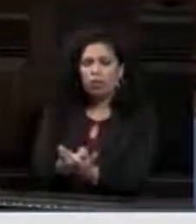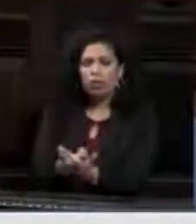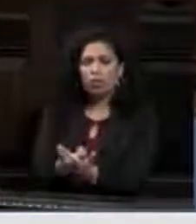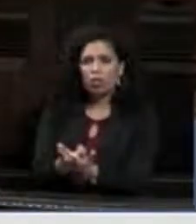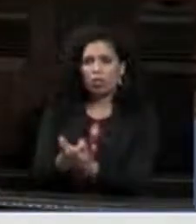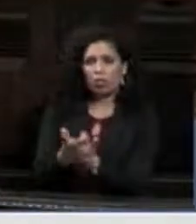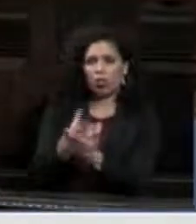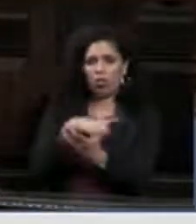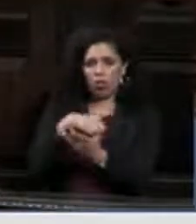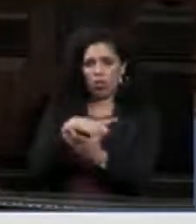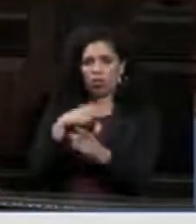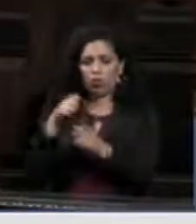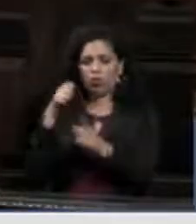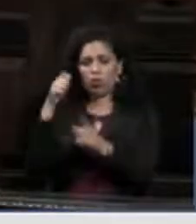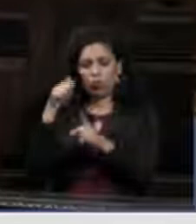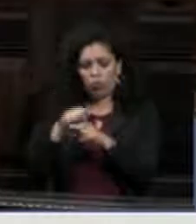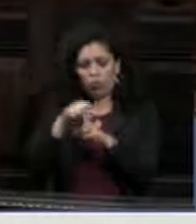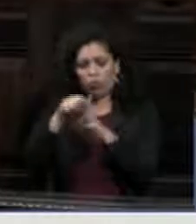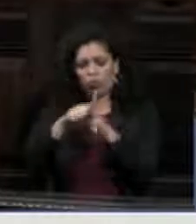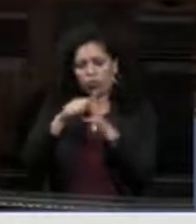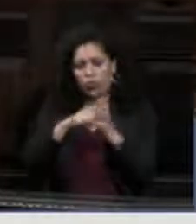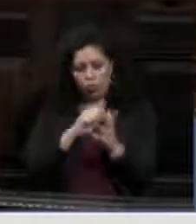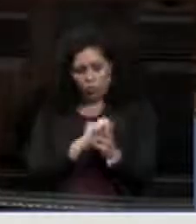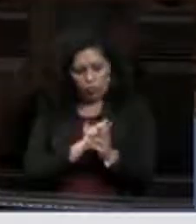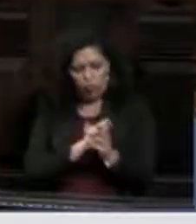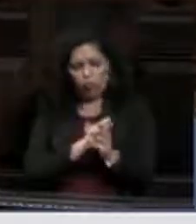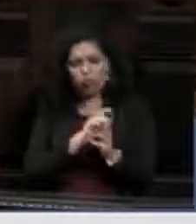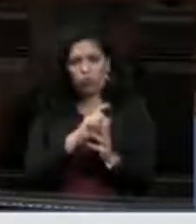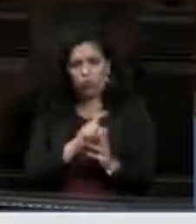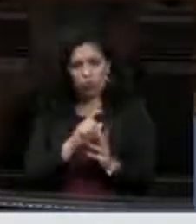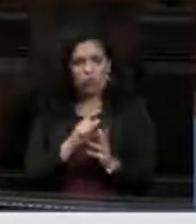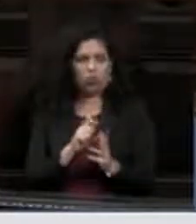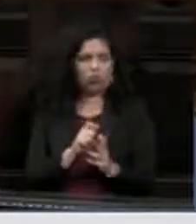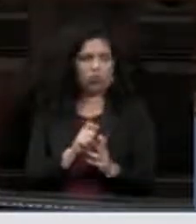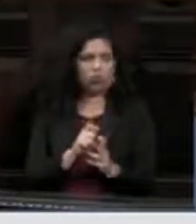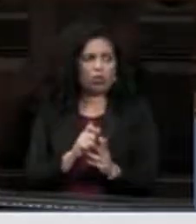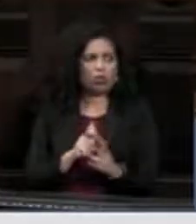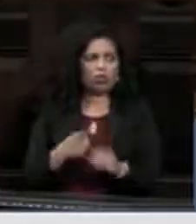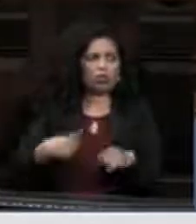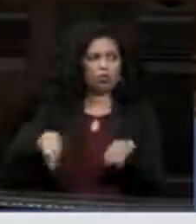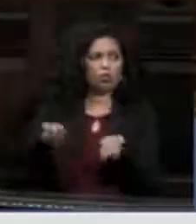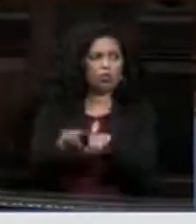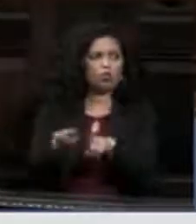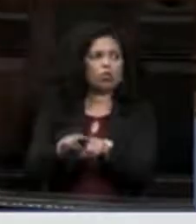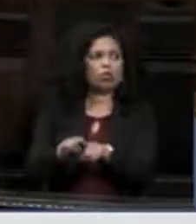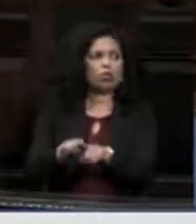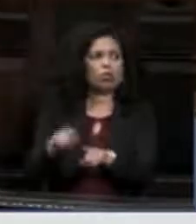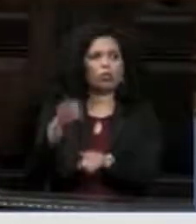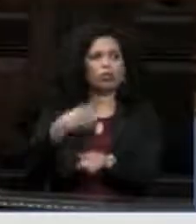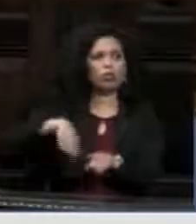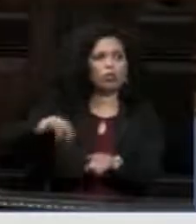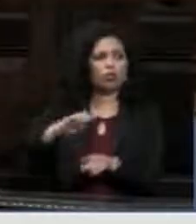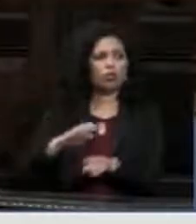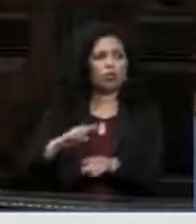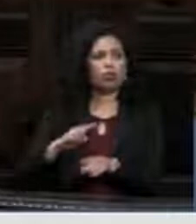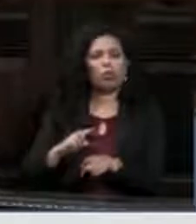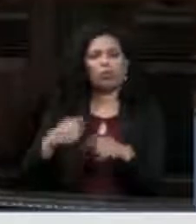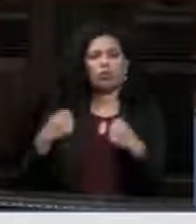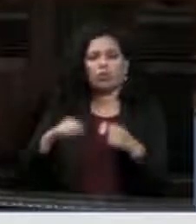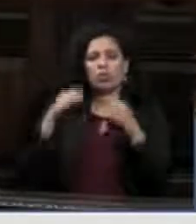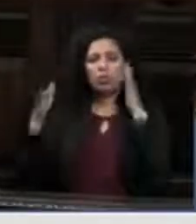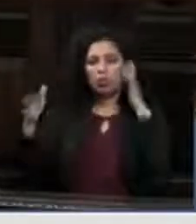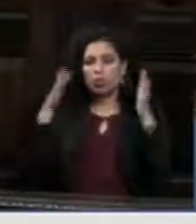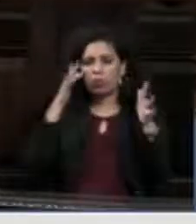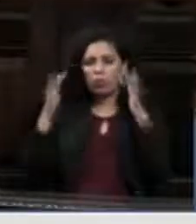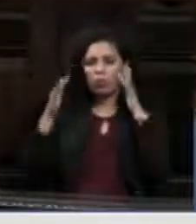salarial. Agora, defendemos que é necessário olhar para a situação desses poderes e